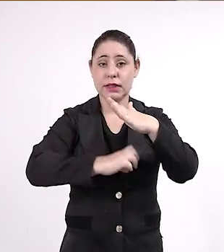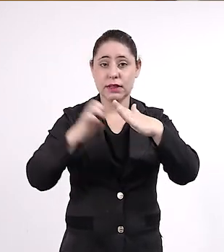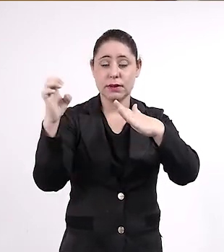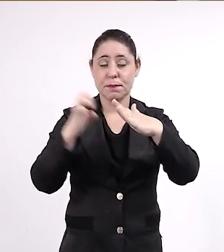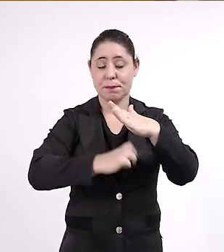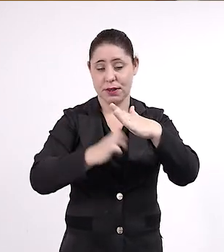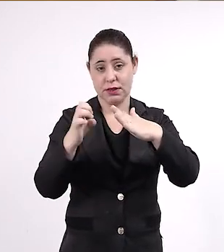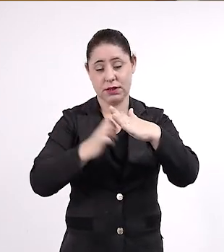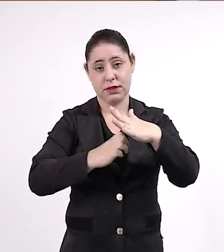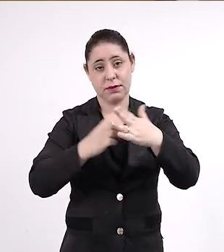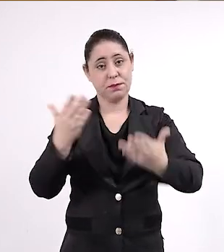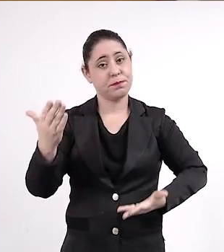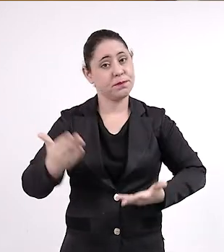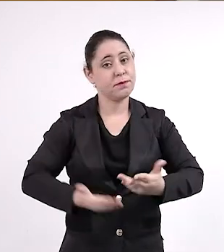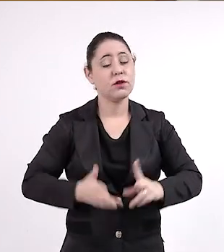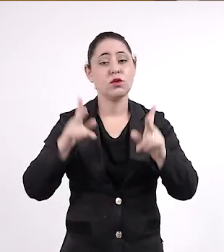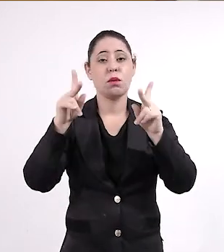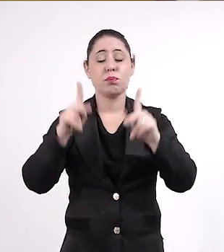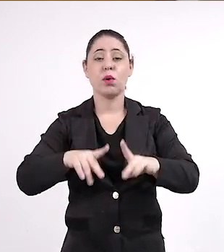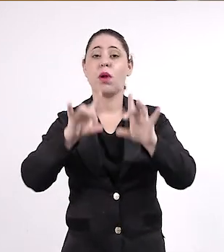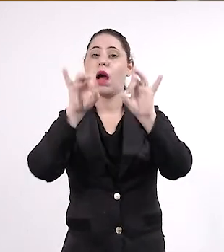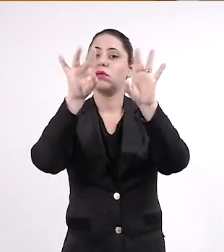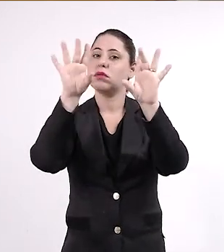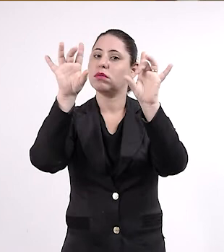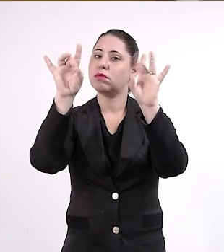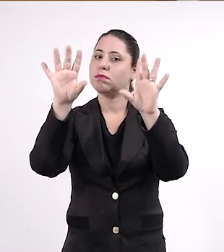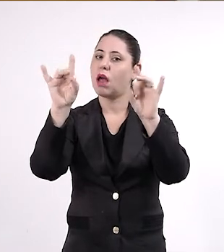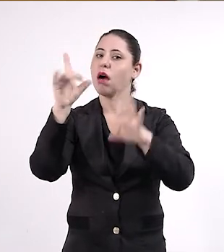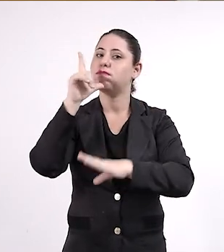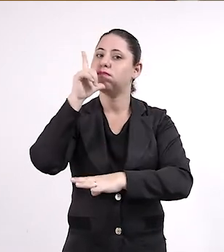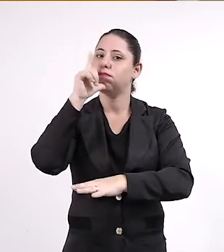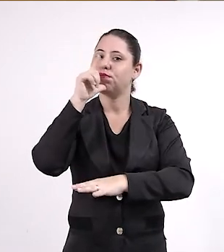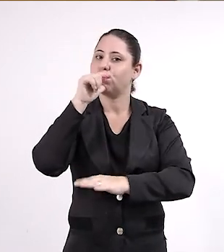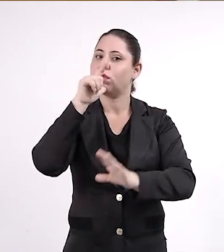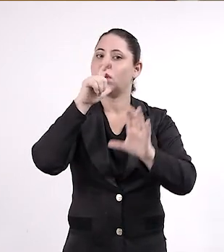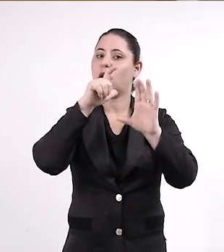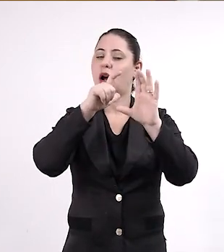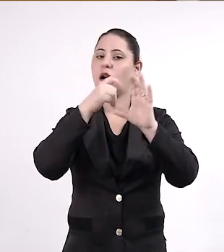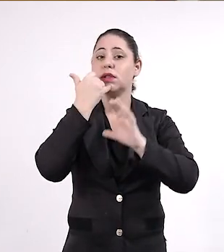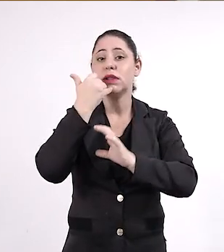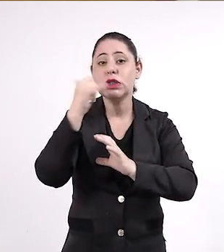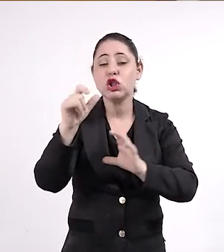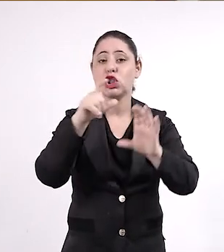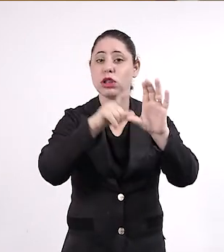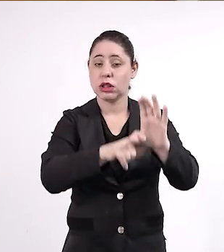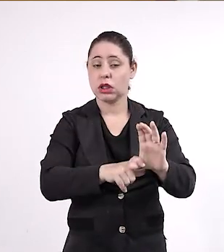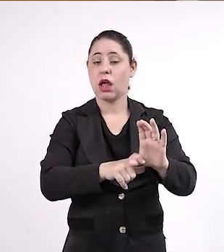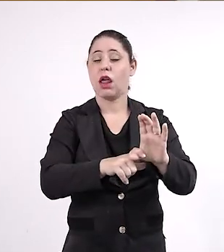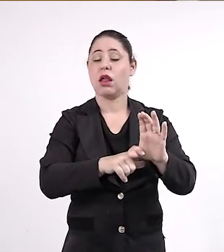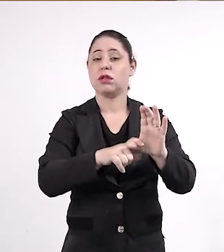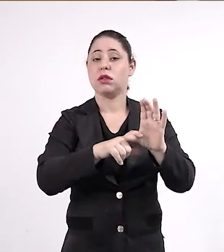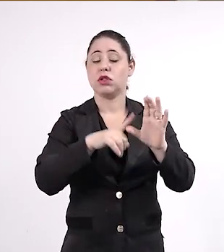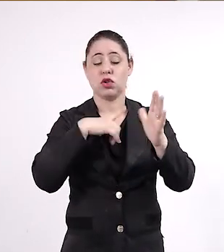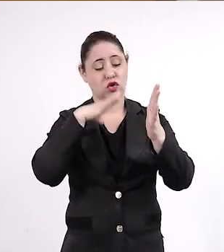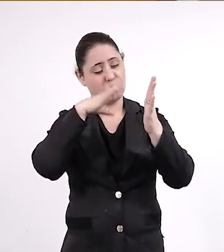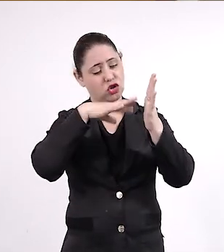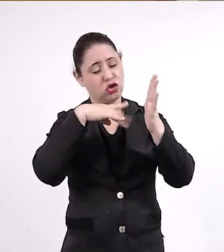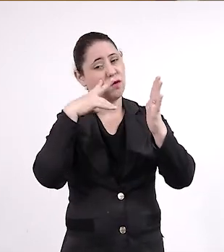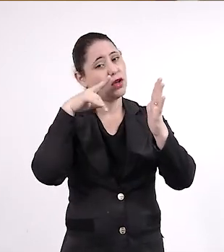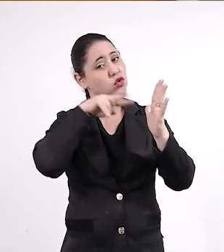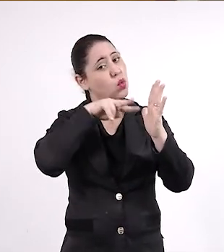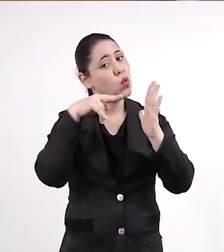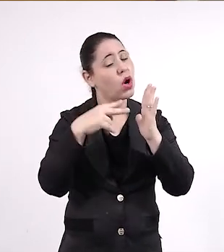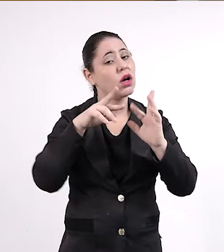concessionárias dos serviços públicos, em especial água e energia elétrica, tivessem um